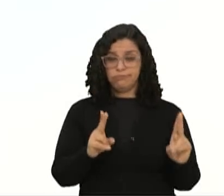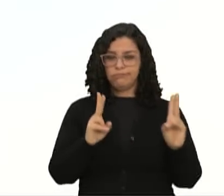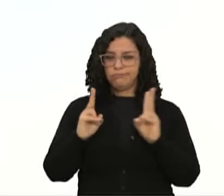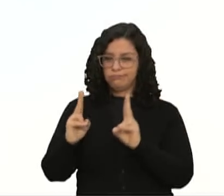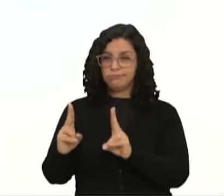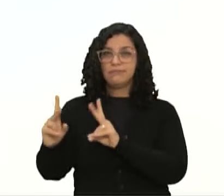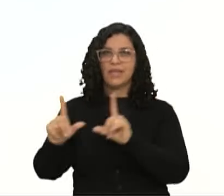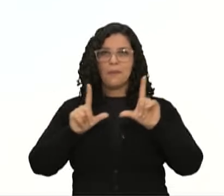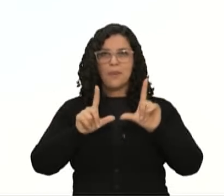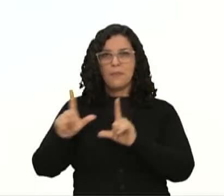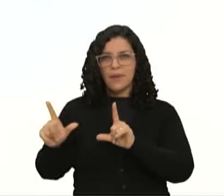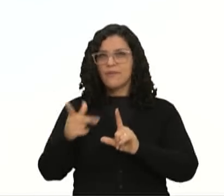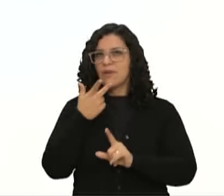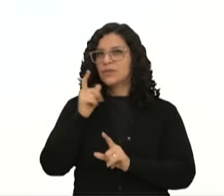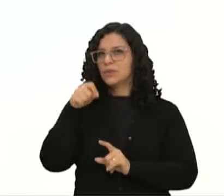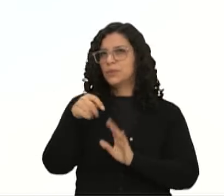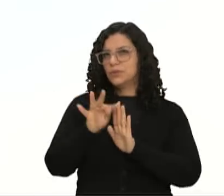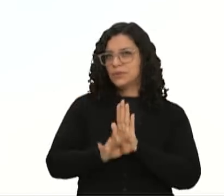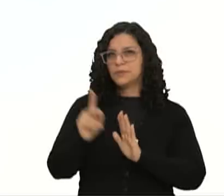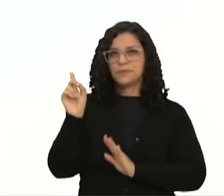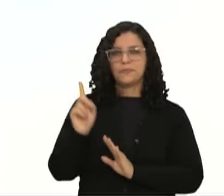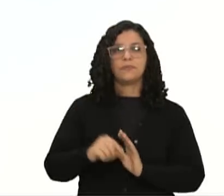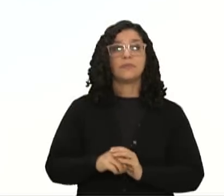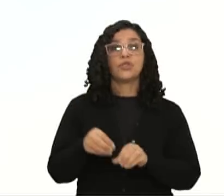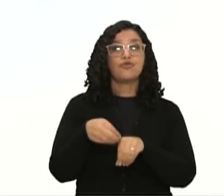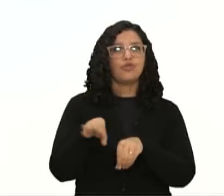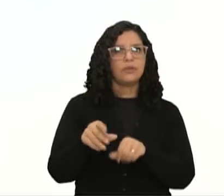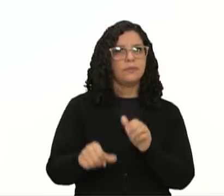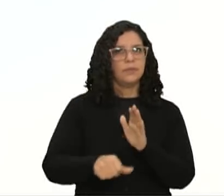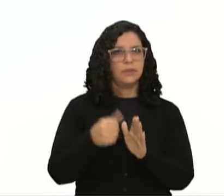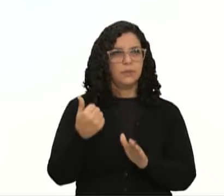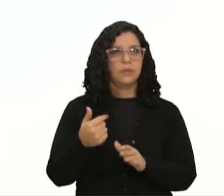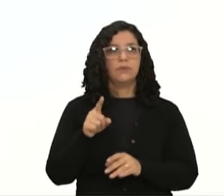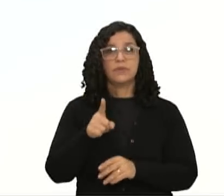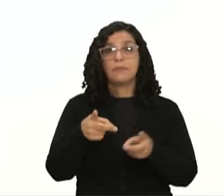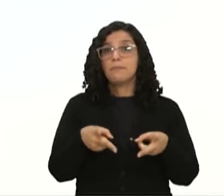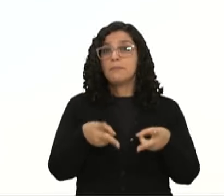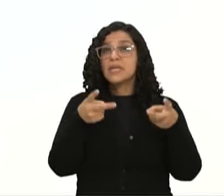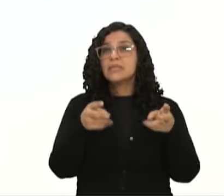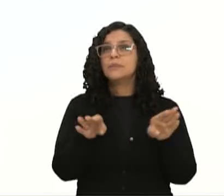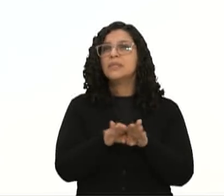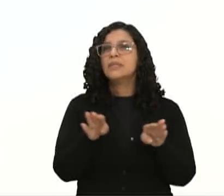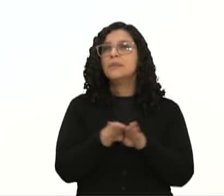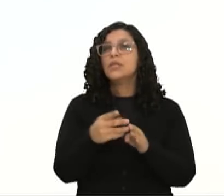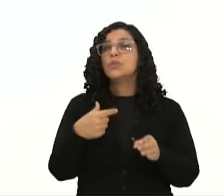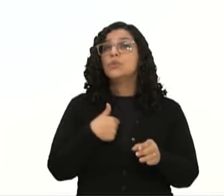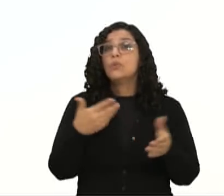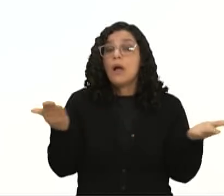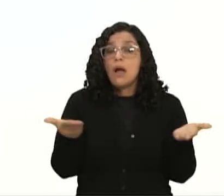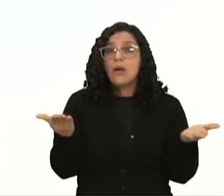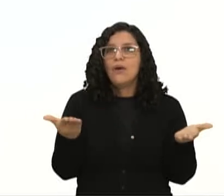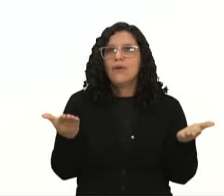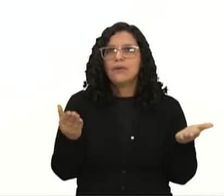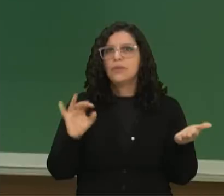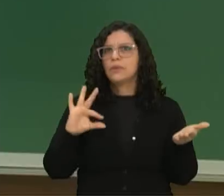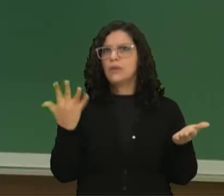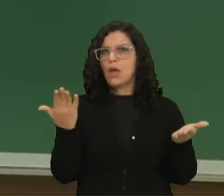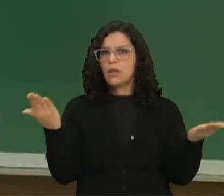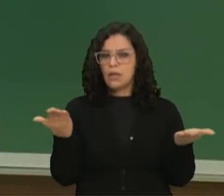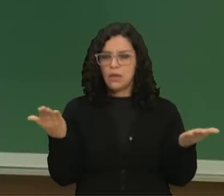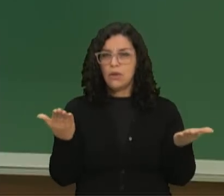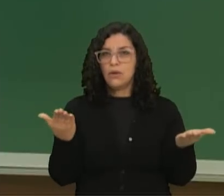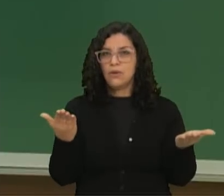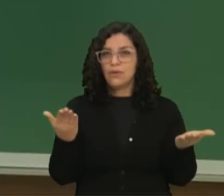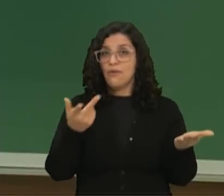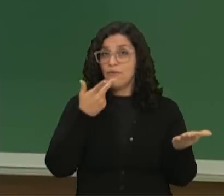vamos interpretar o texto tirinha. A primeira dica, perceba a atualidade, aquilo que eu acabei de falar para